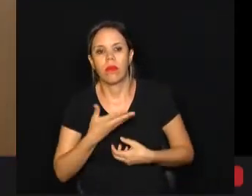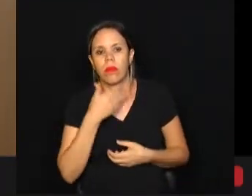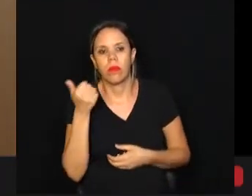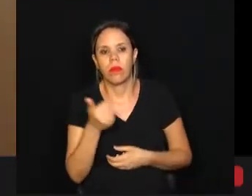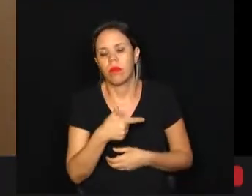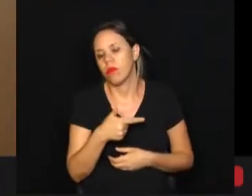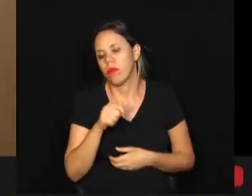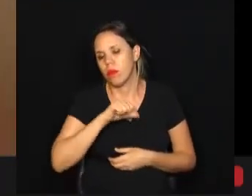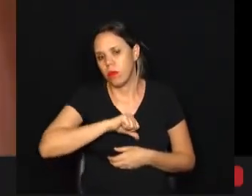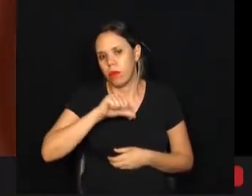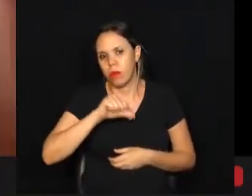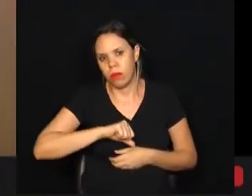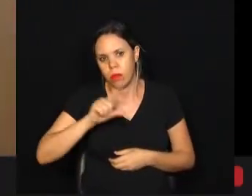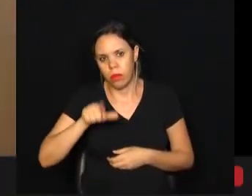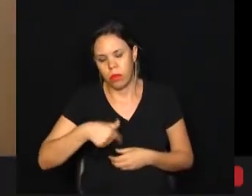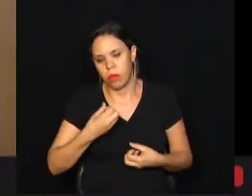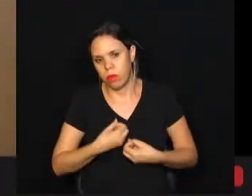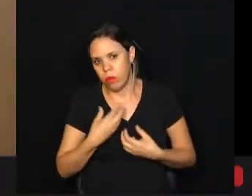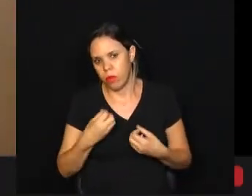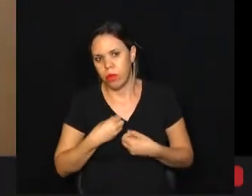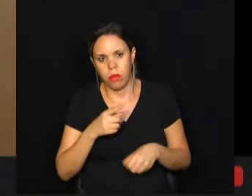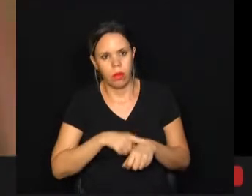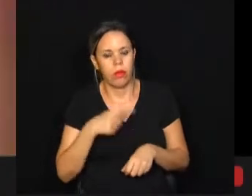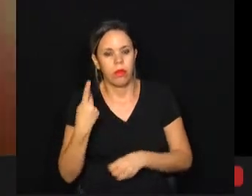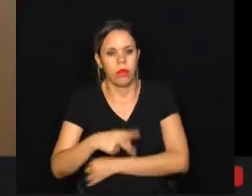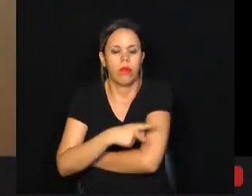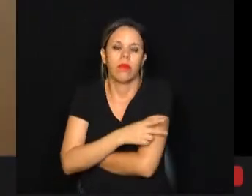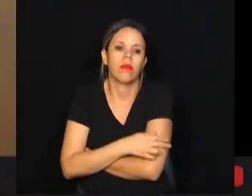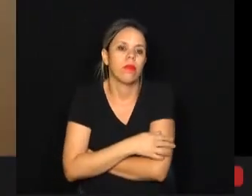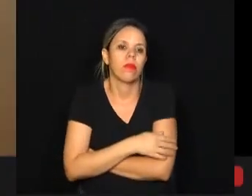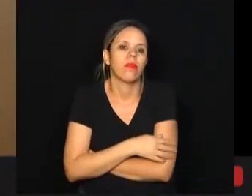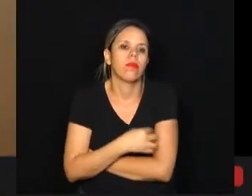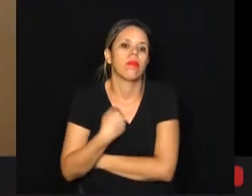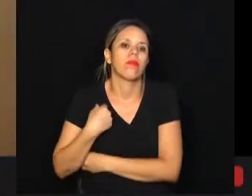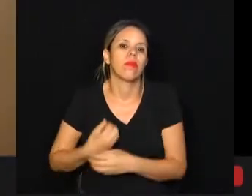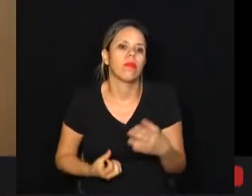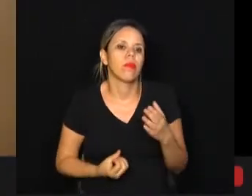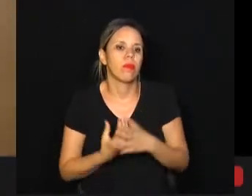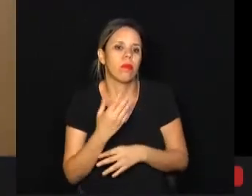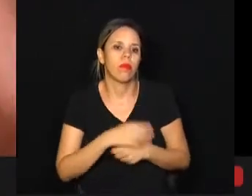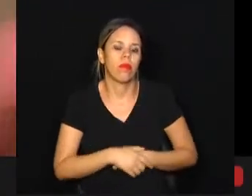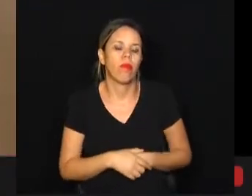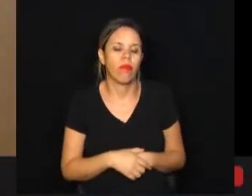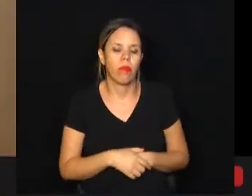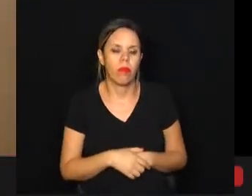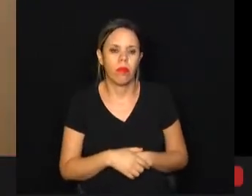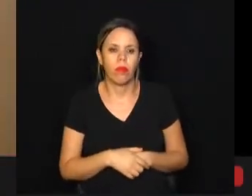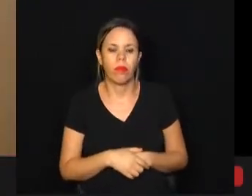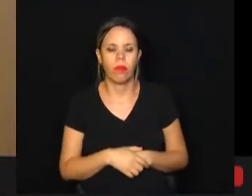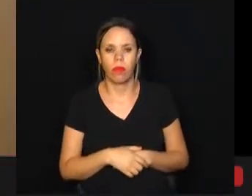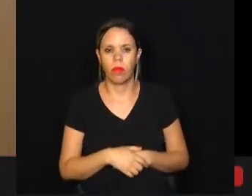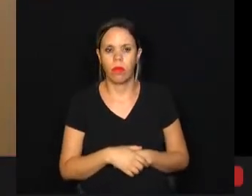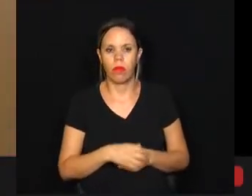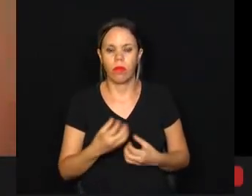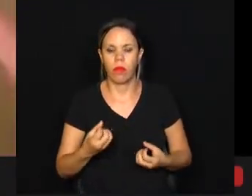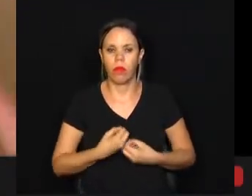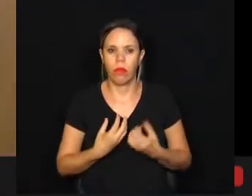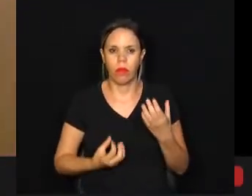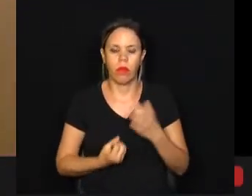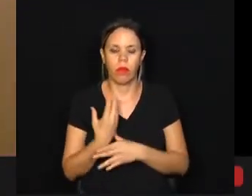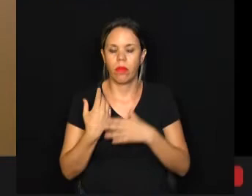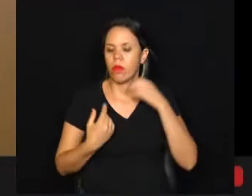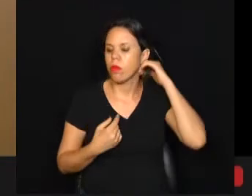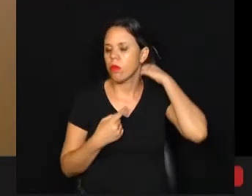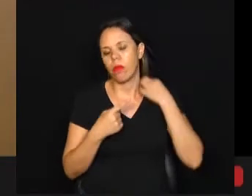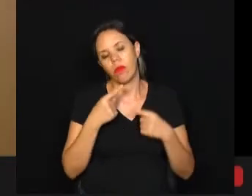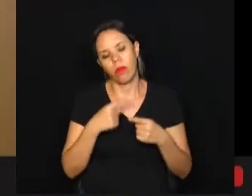pior. Ela é a expressão do seu tempo. Ela é a expressão do que nos acontece. Então, sendo a expressão do que nos acontece, não adianta ser